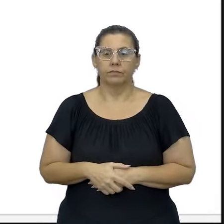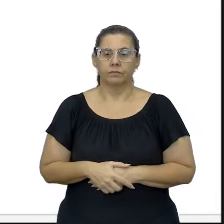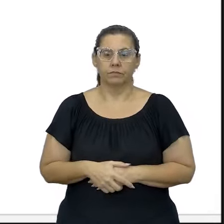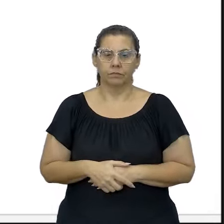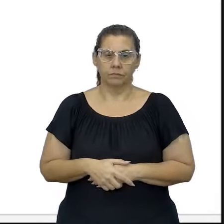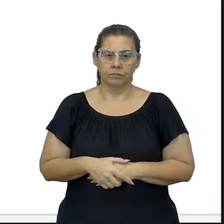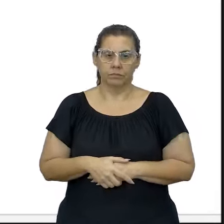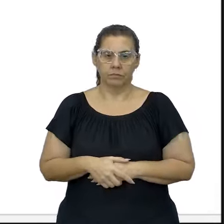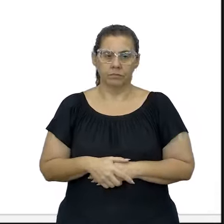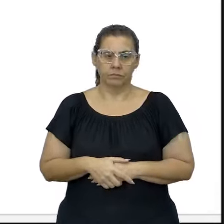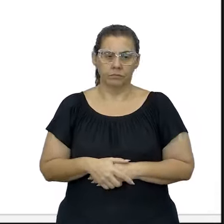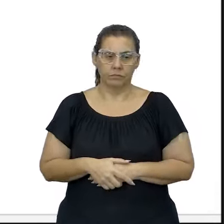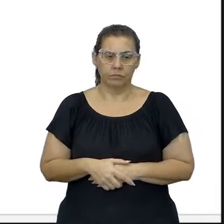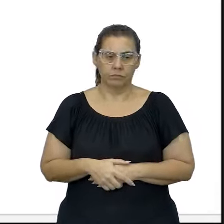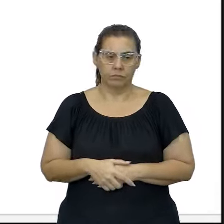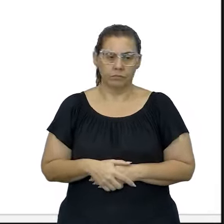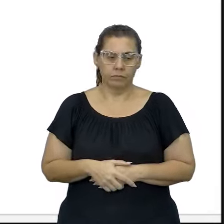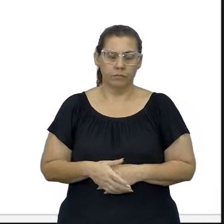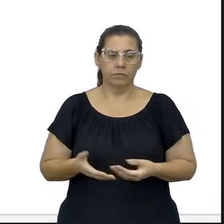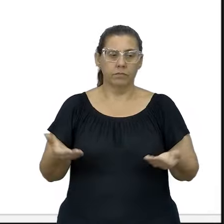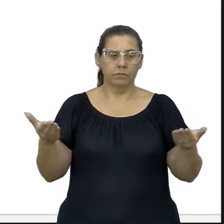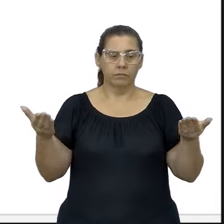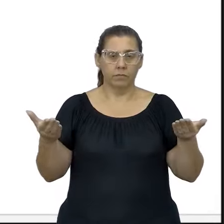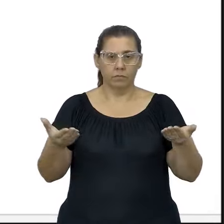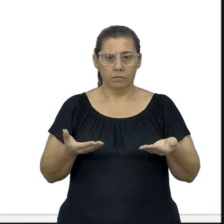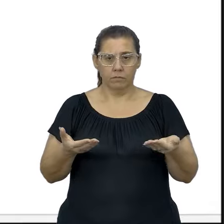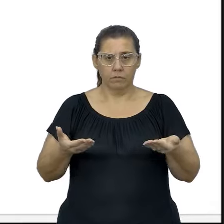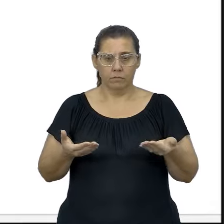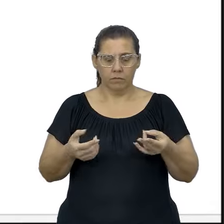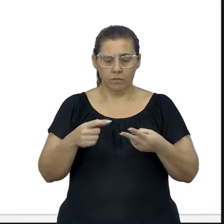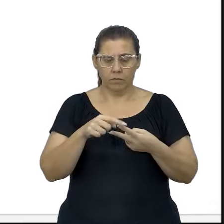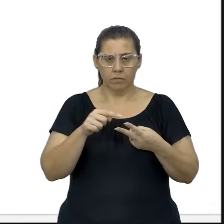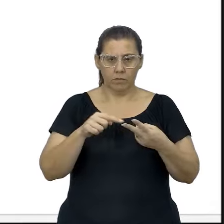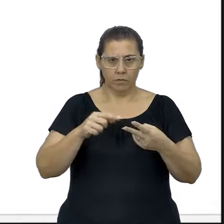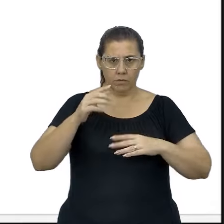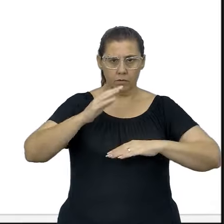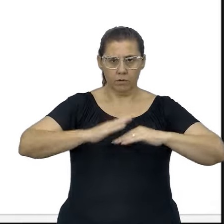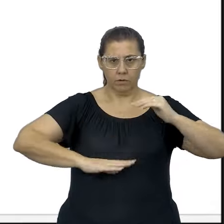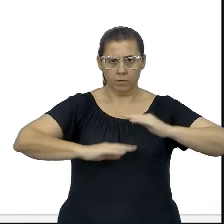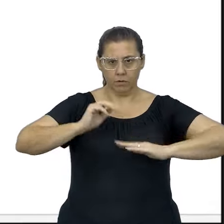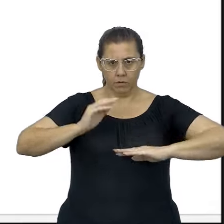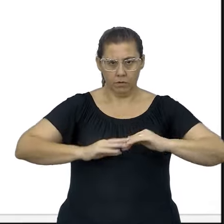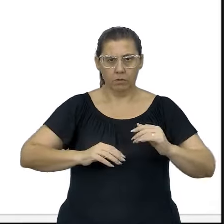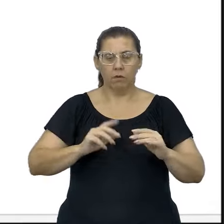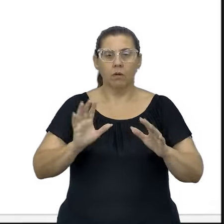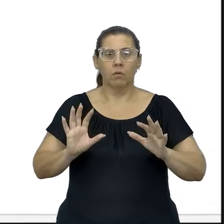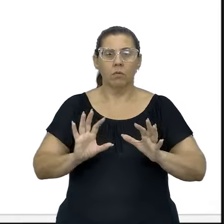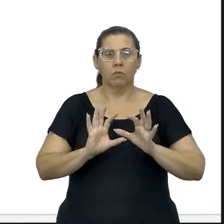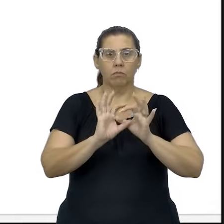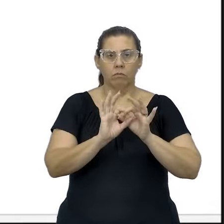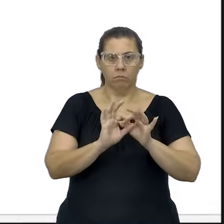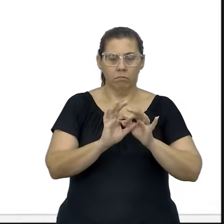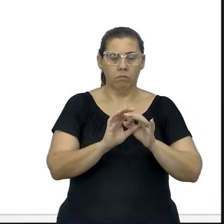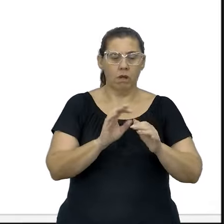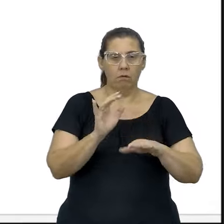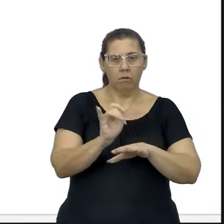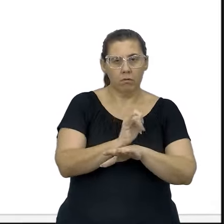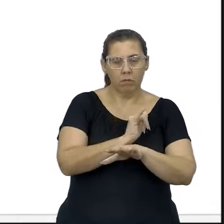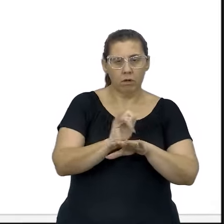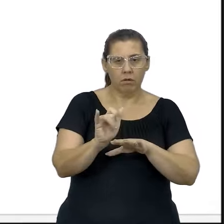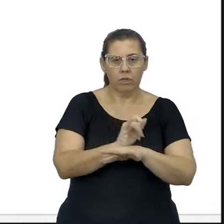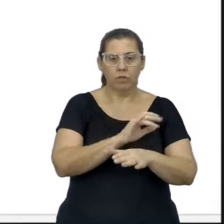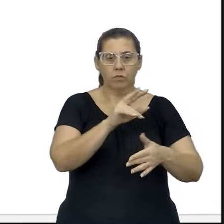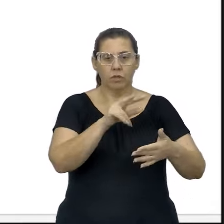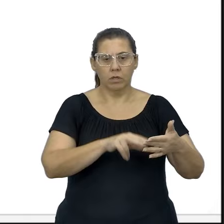Muito bem. Vamos falar agora das 2 habilidades, né, que são relativas às estratégias de